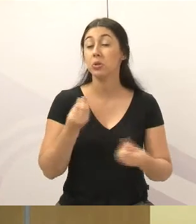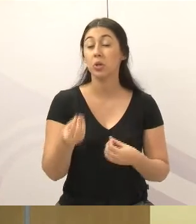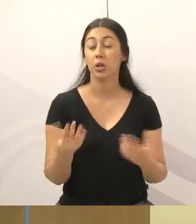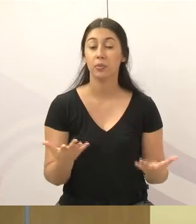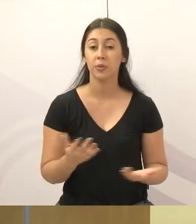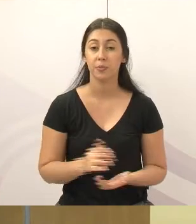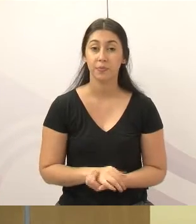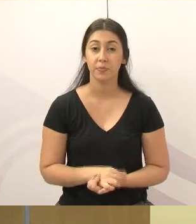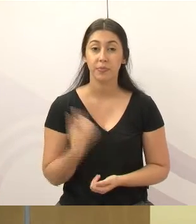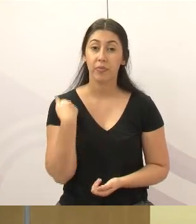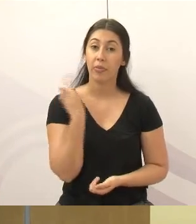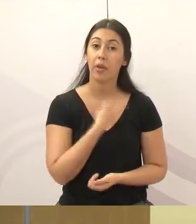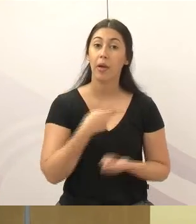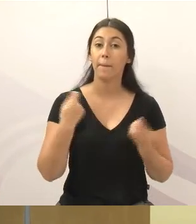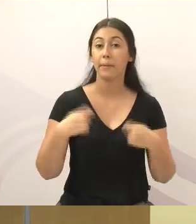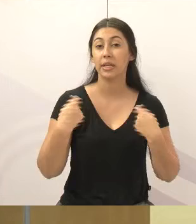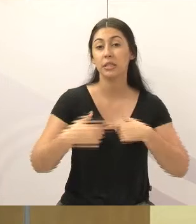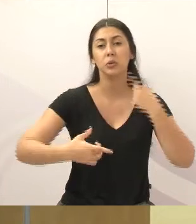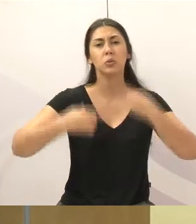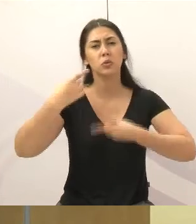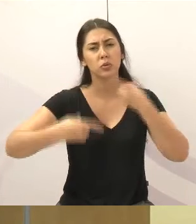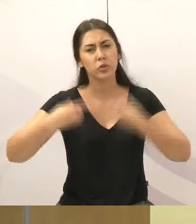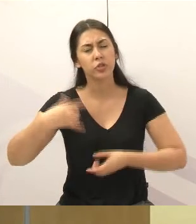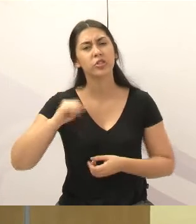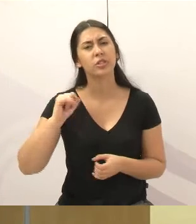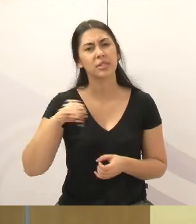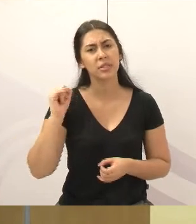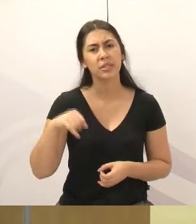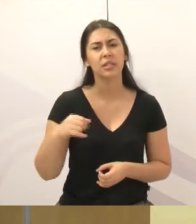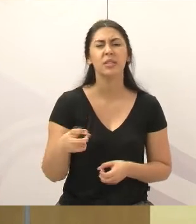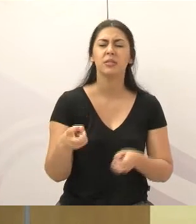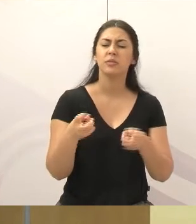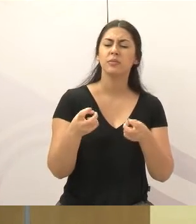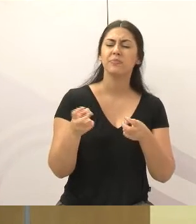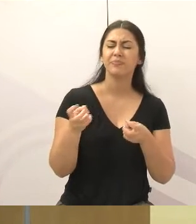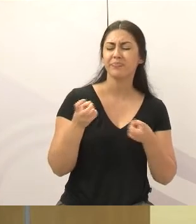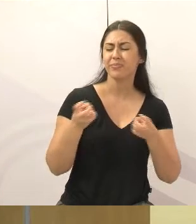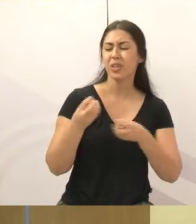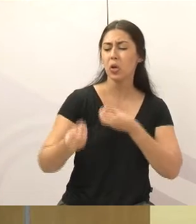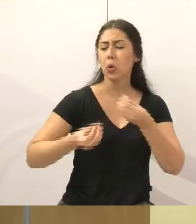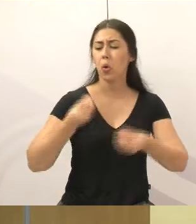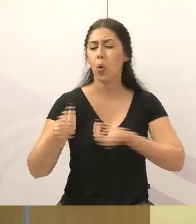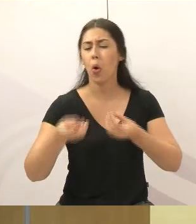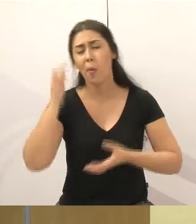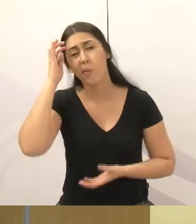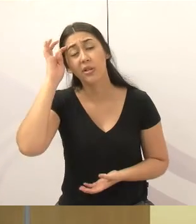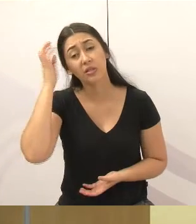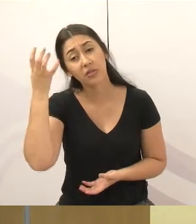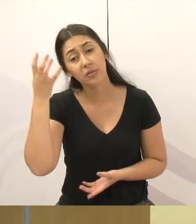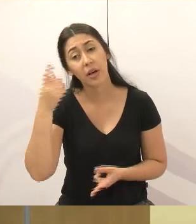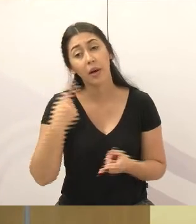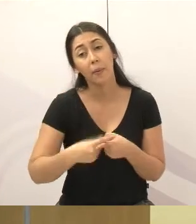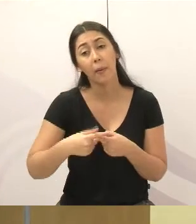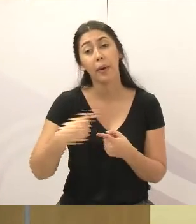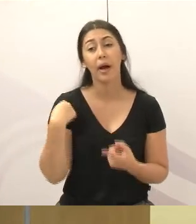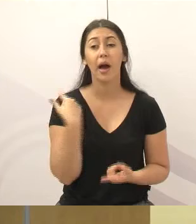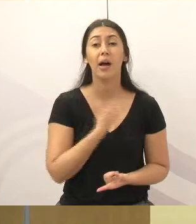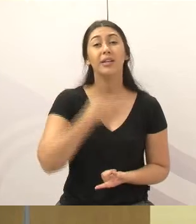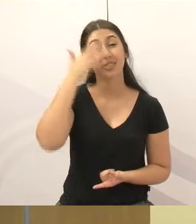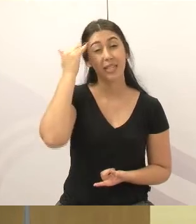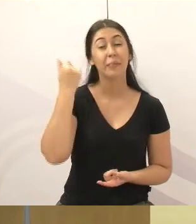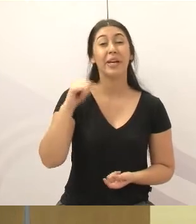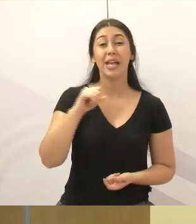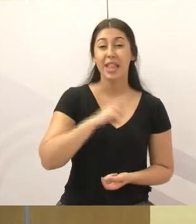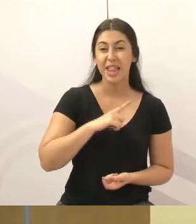nesse sentido que a gente tem que discutir muito bem, para ver de que forma que a gente vai encarar isso, né? Porque a gente sabe que existe